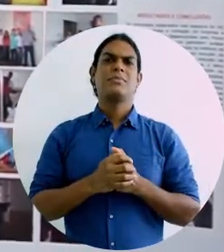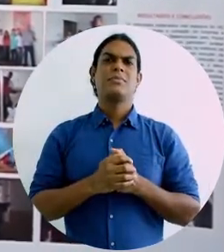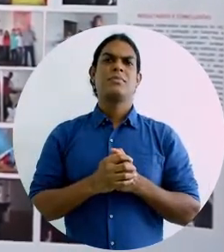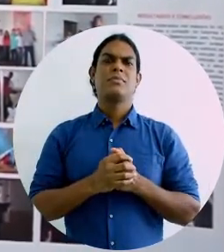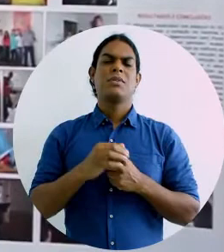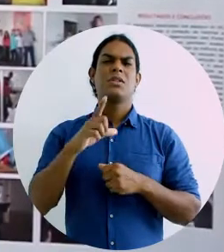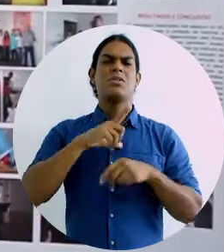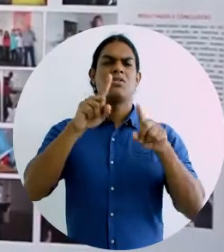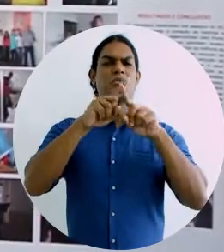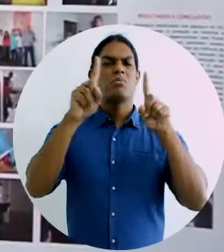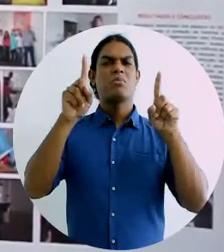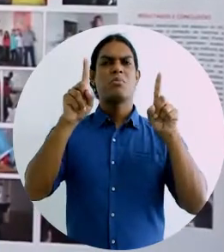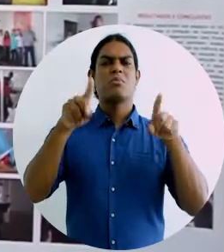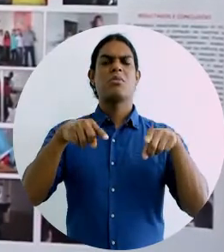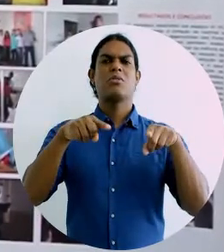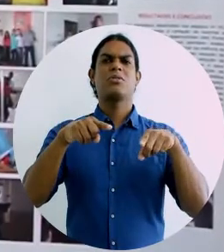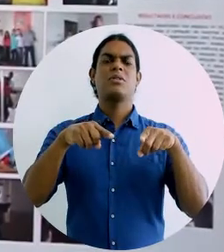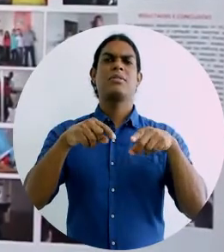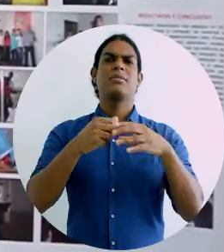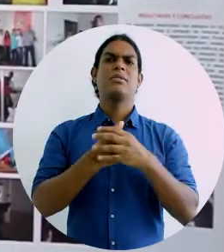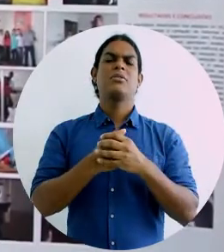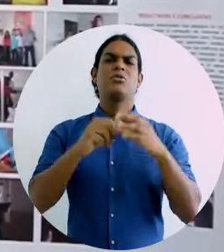Ela submeteu um projeto do hospital